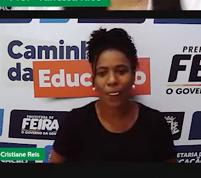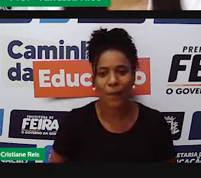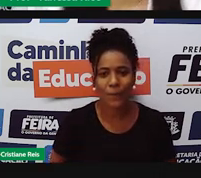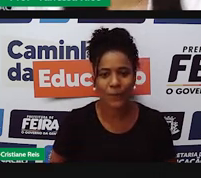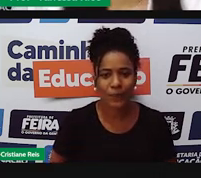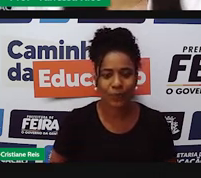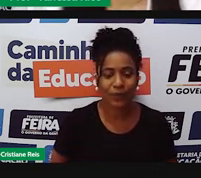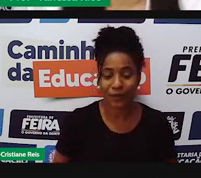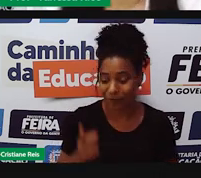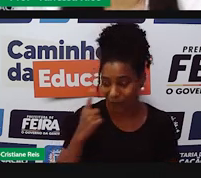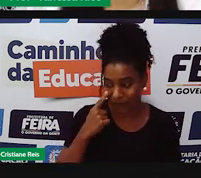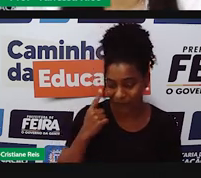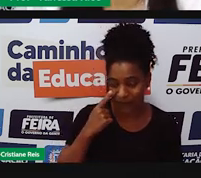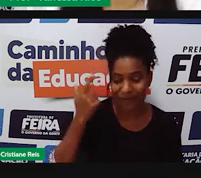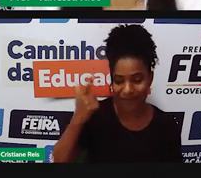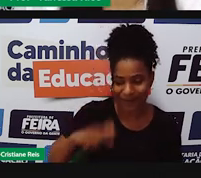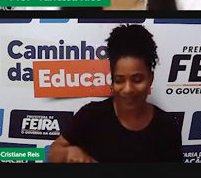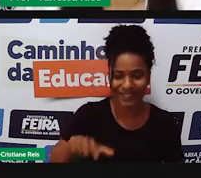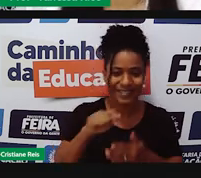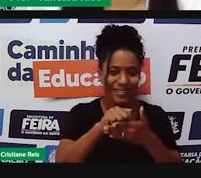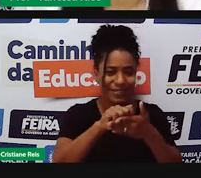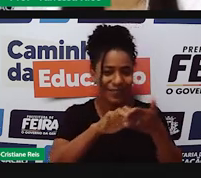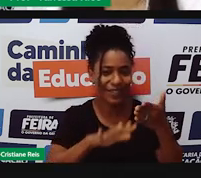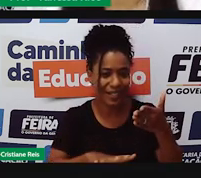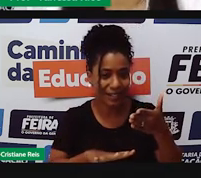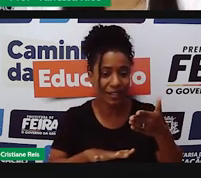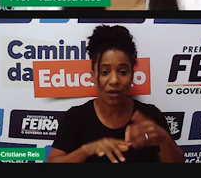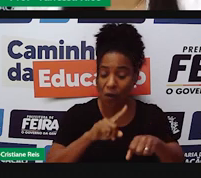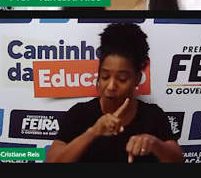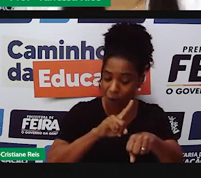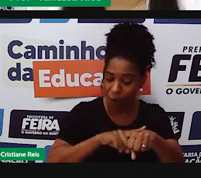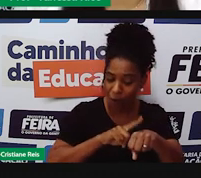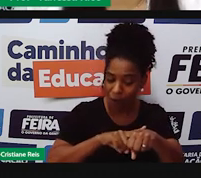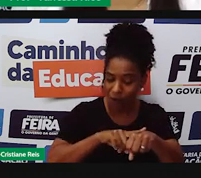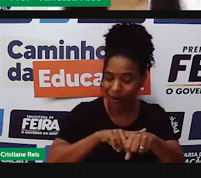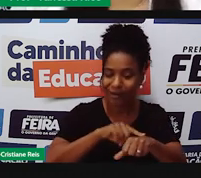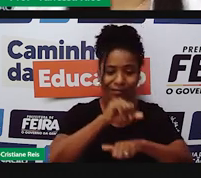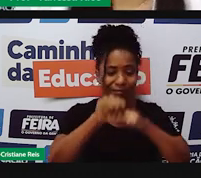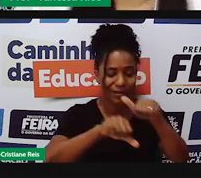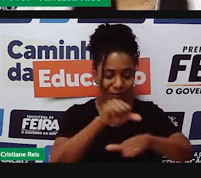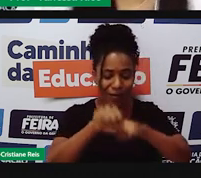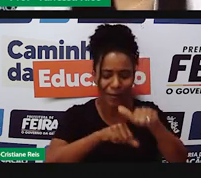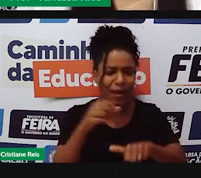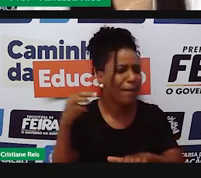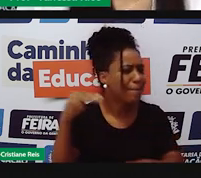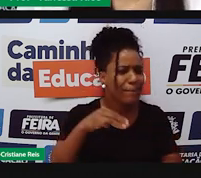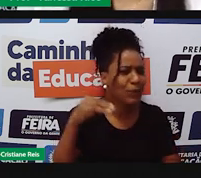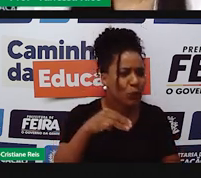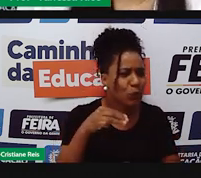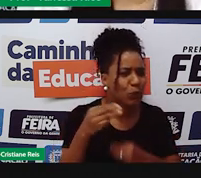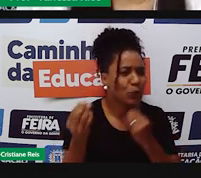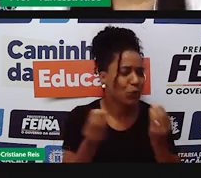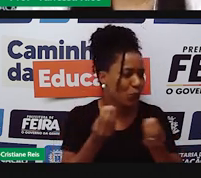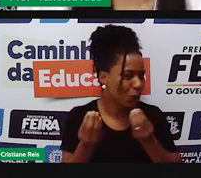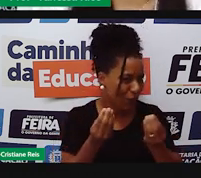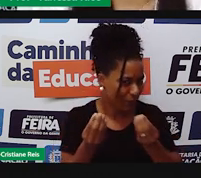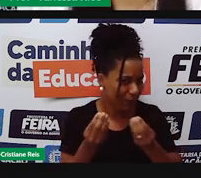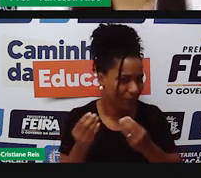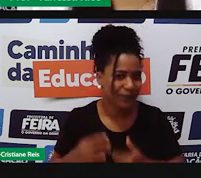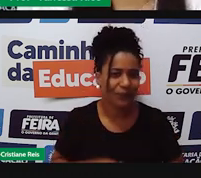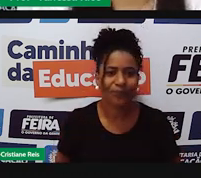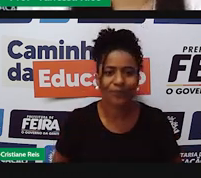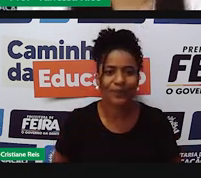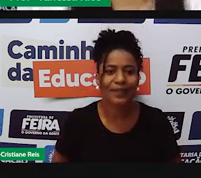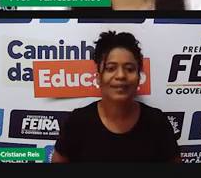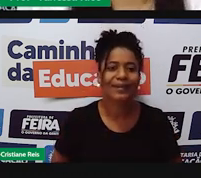Tem mais um desafio. Agora, a gente vai transformar horas em minutos. Olha só. As